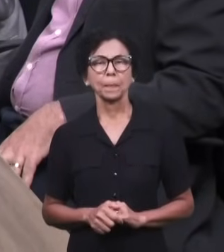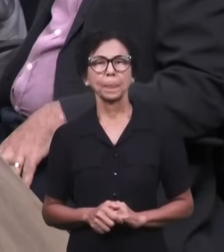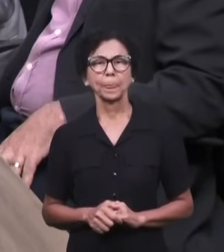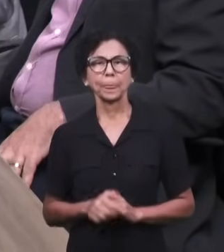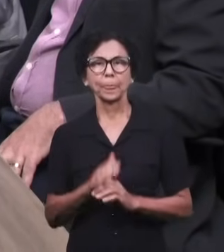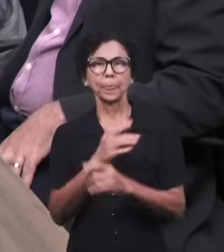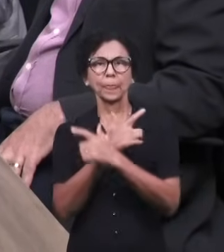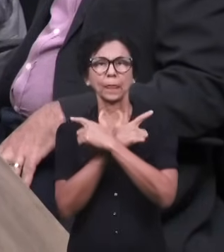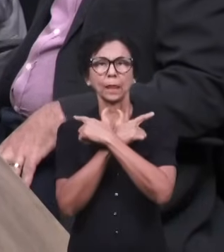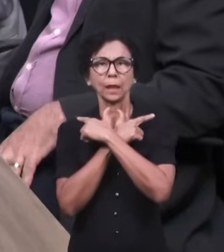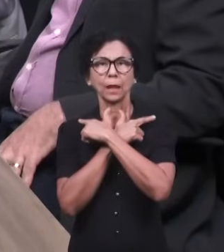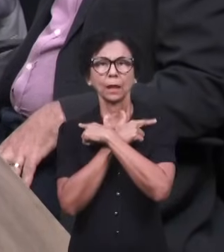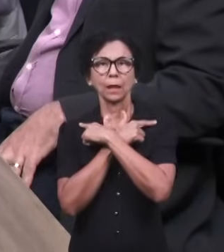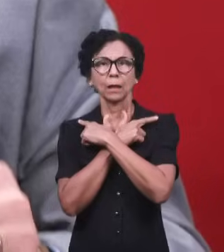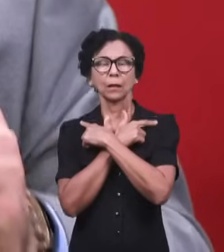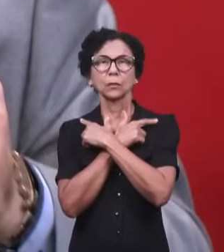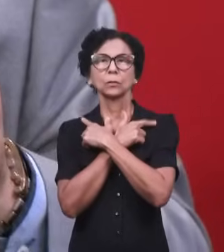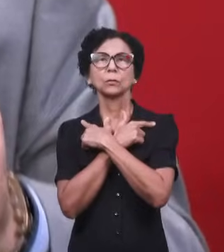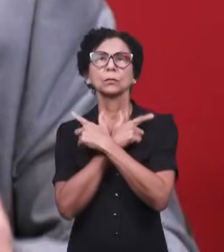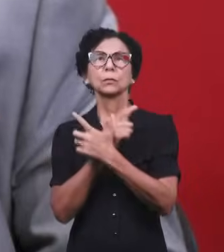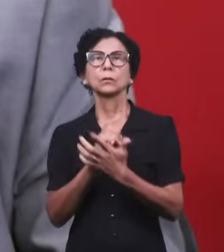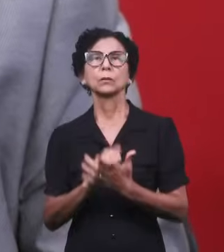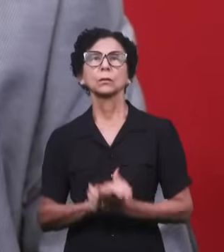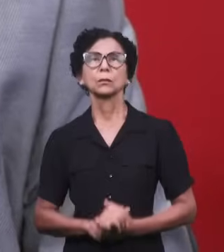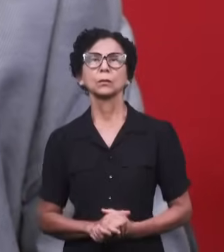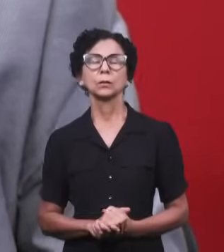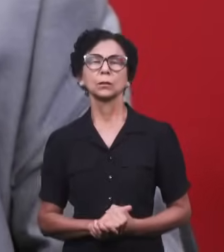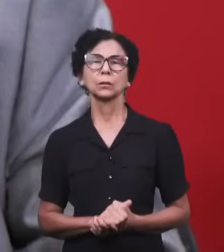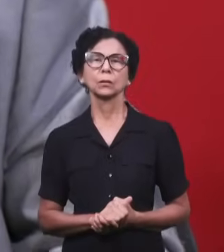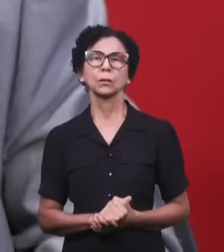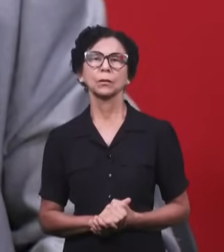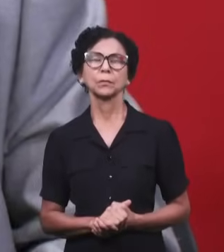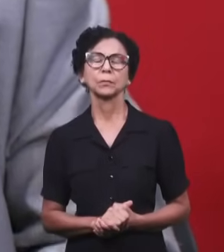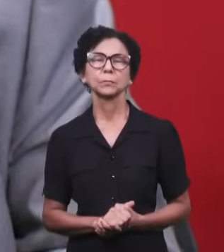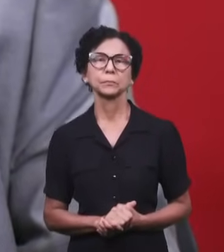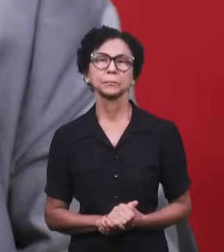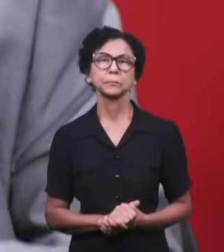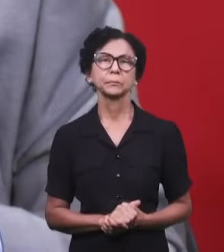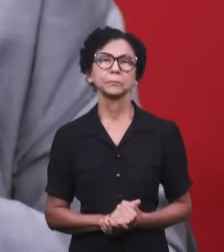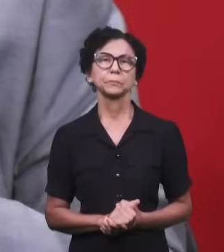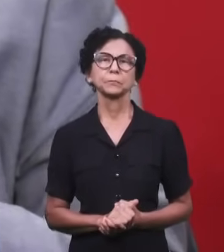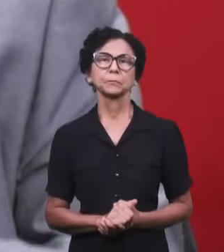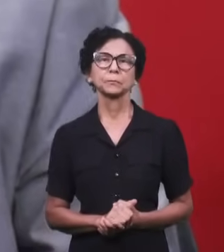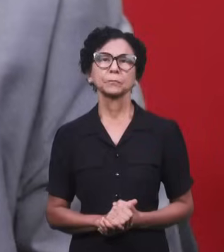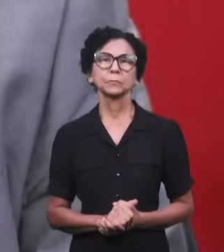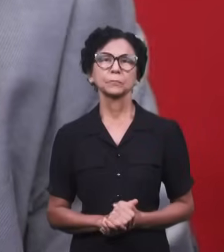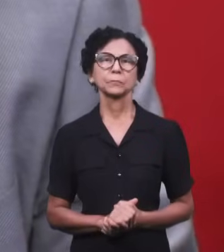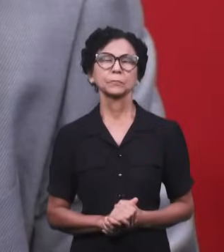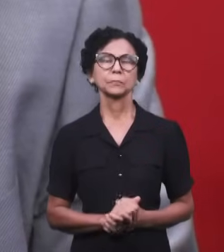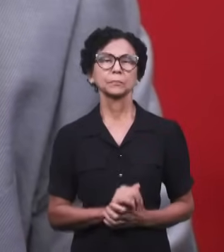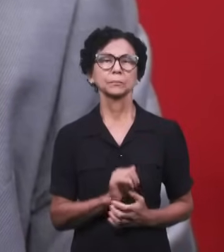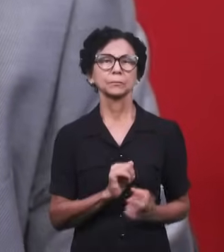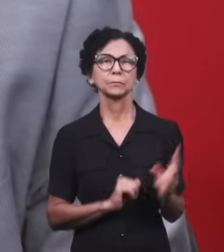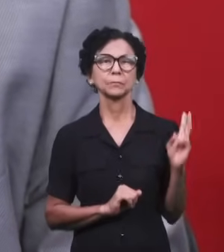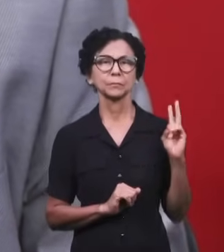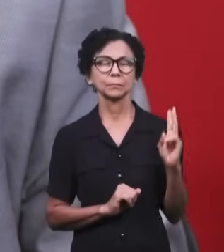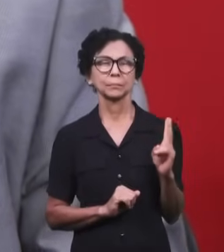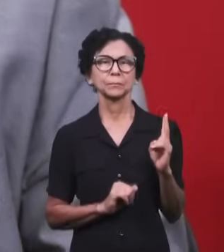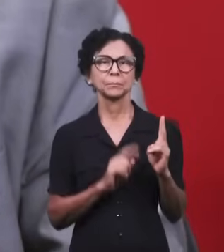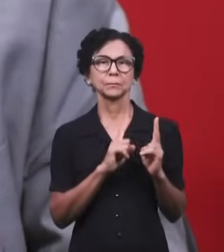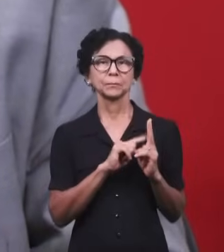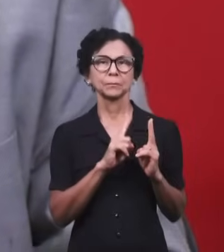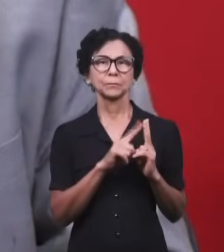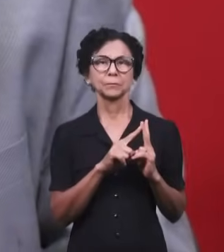Ló estava acampado junto aos carvalhais de Manre, os anjos apareceram e trouxeram para ele 2 notícias.